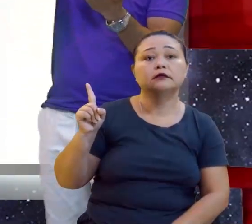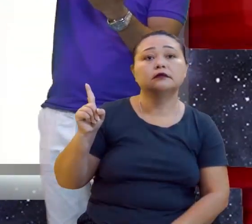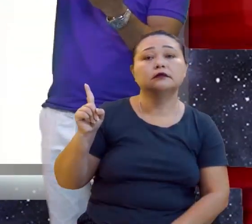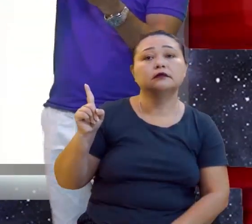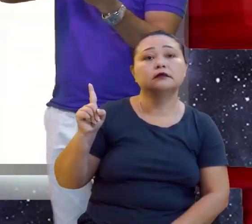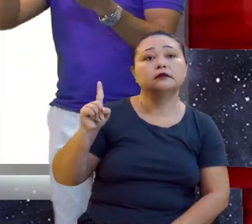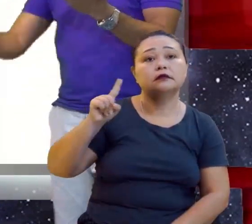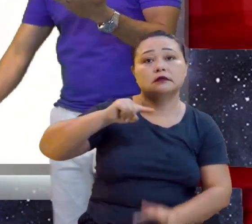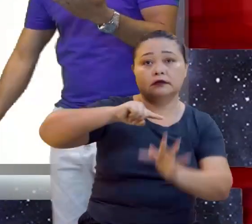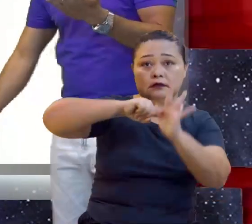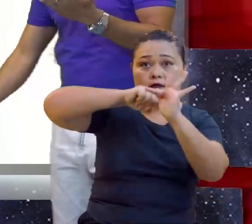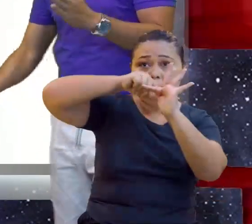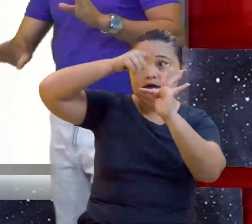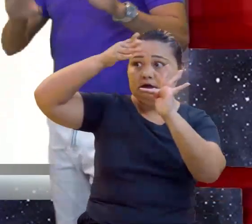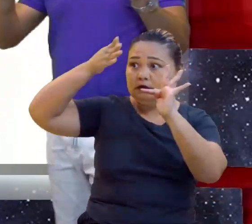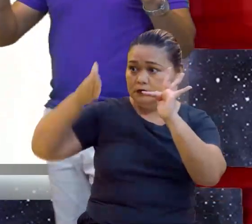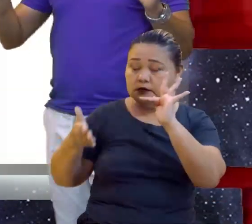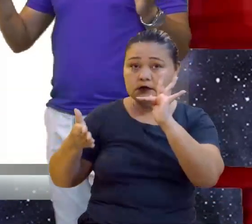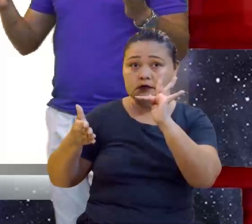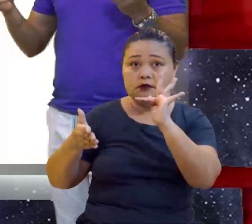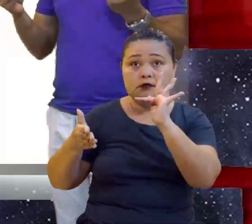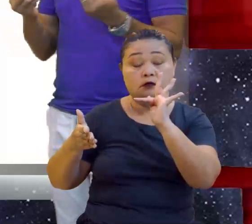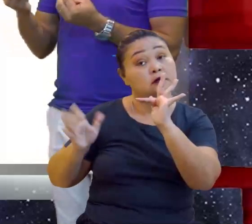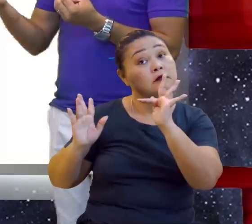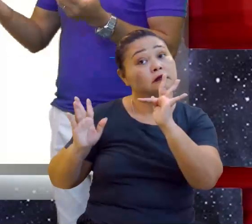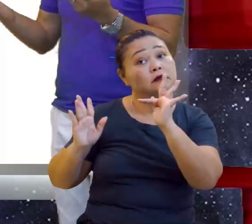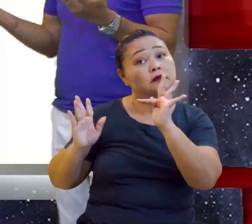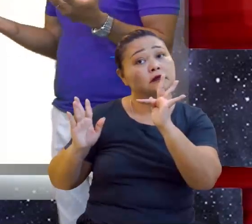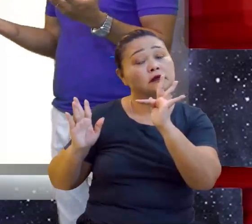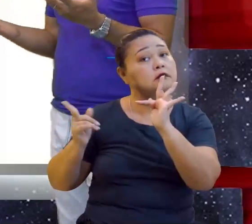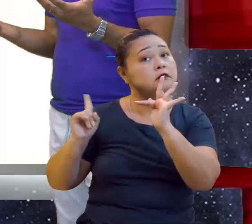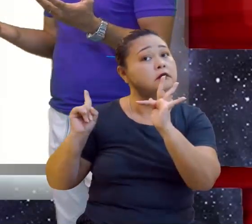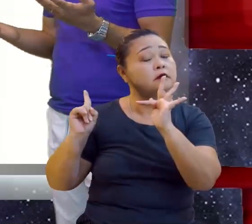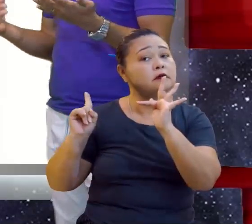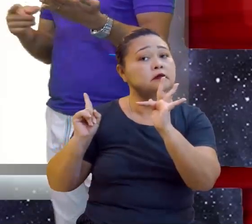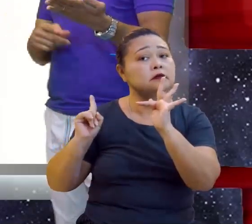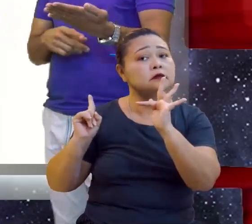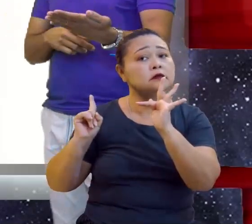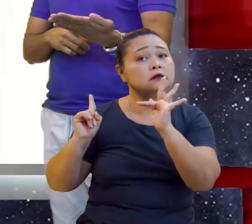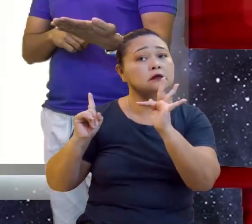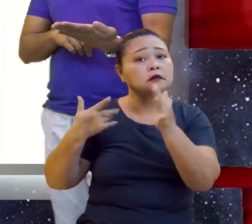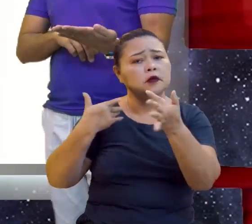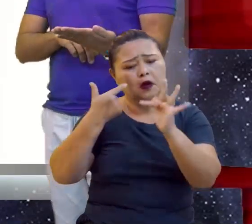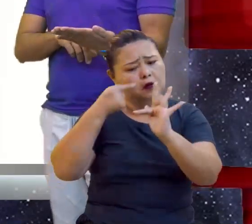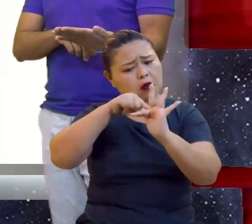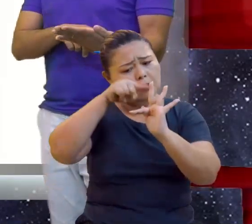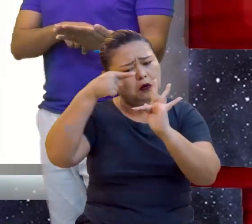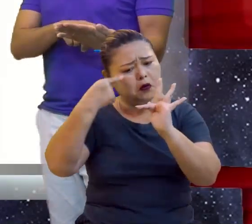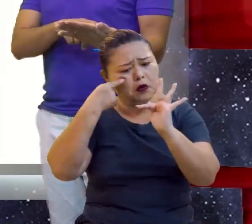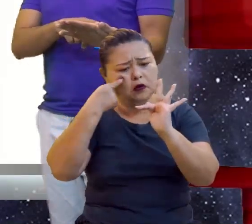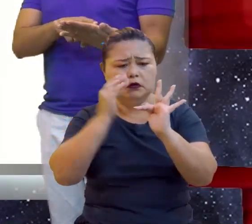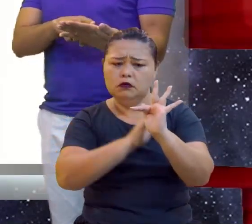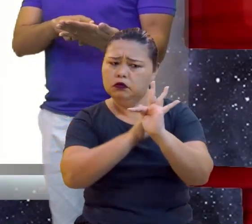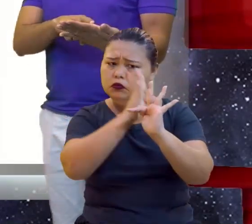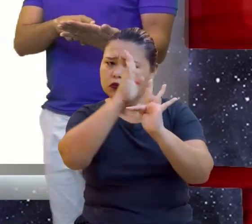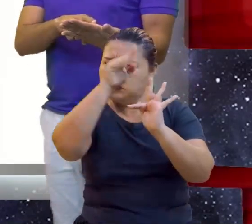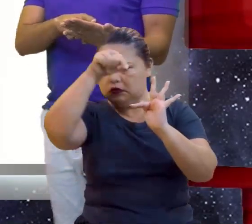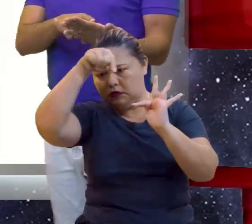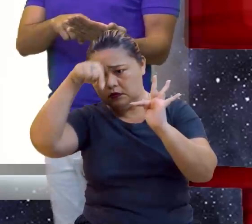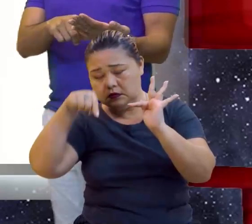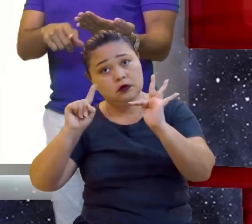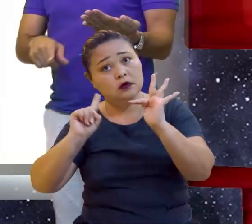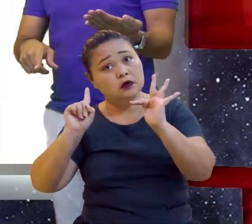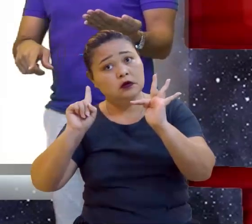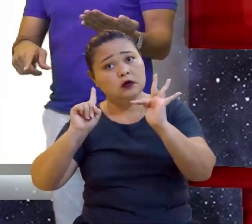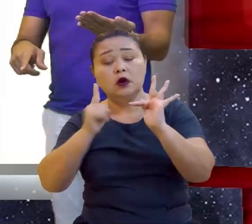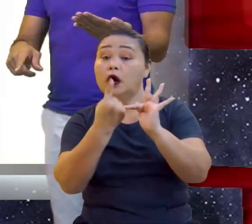aqui cresce e decresce. O cara não vai ser convencido. Como é que eu vou pegar isso aqui? Assim, vai ter esse aqui, vai ter